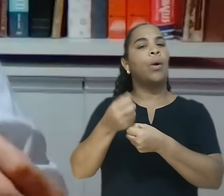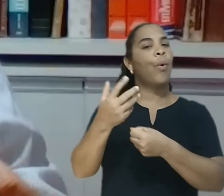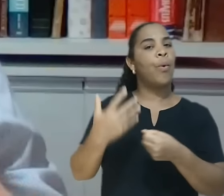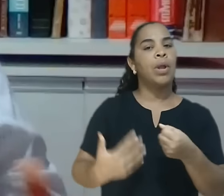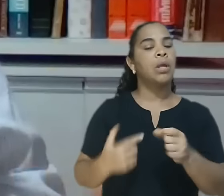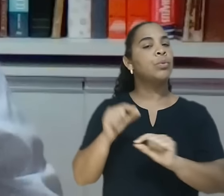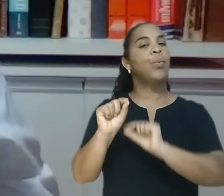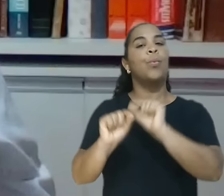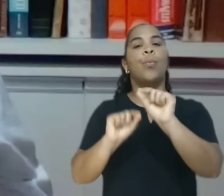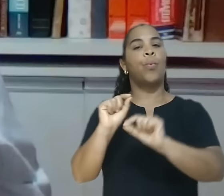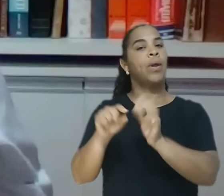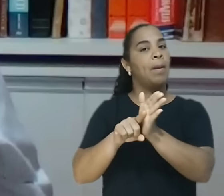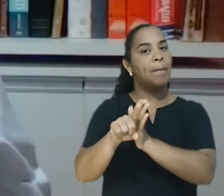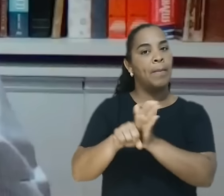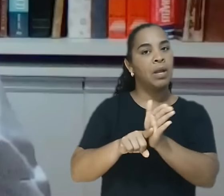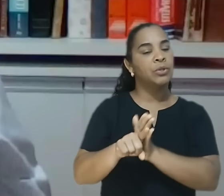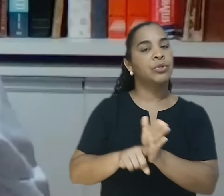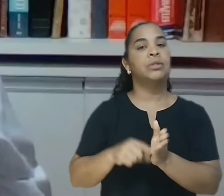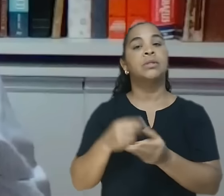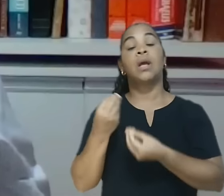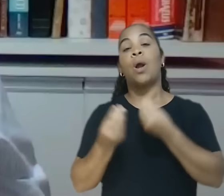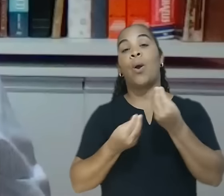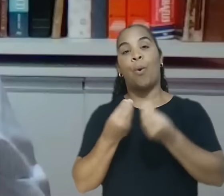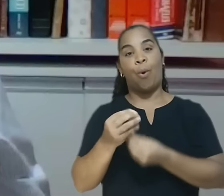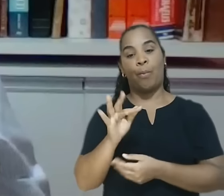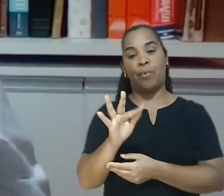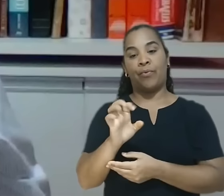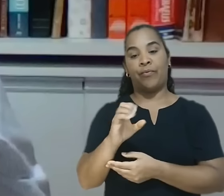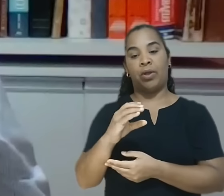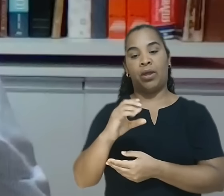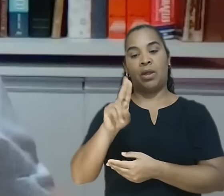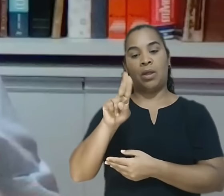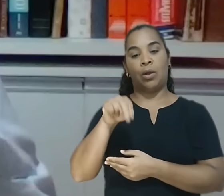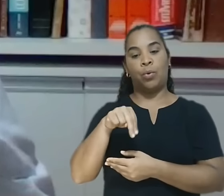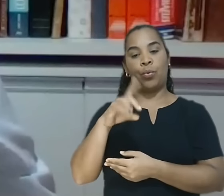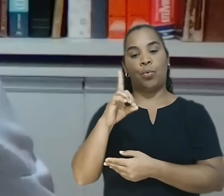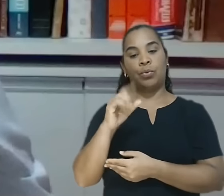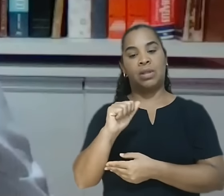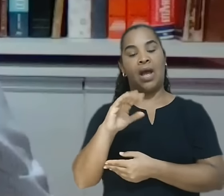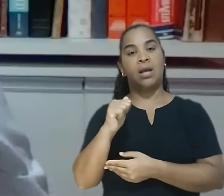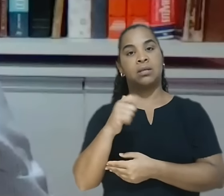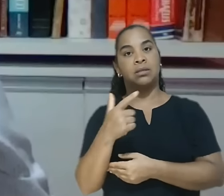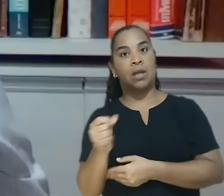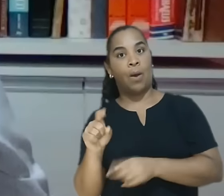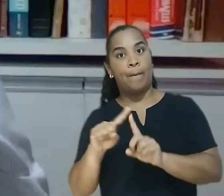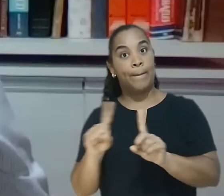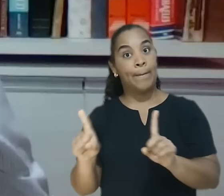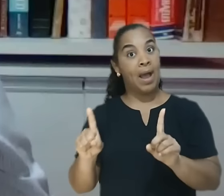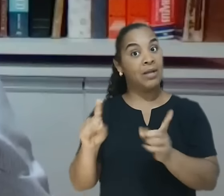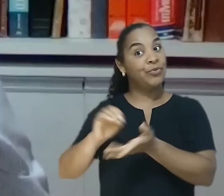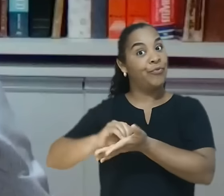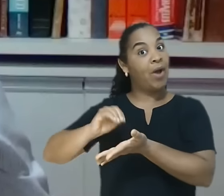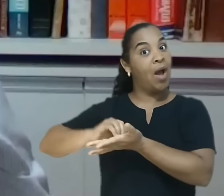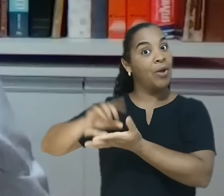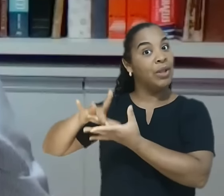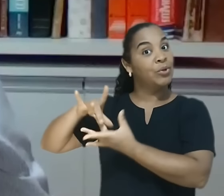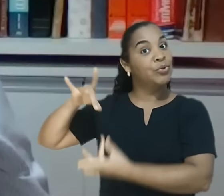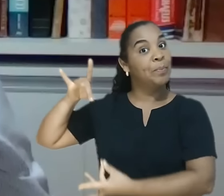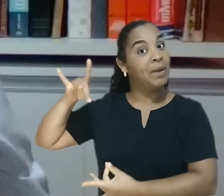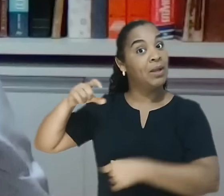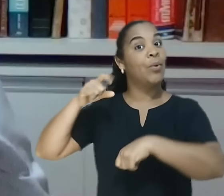proporcionar A fecundação Mas lembrando Que o espírito Só vai se unir Segundo Kardec No momento